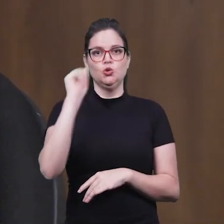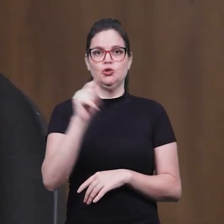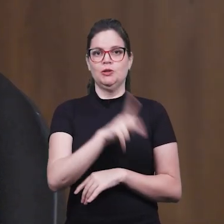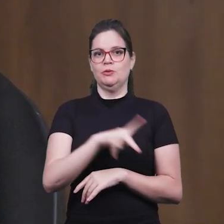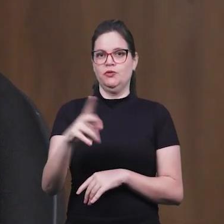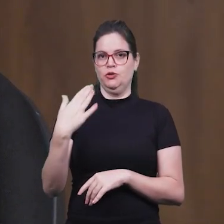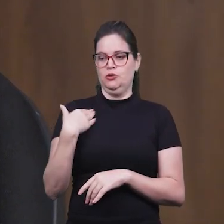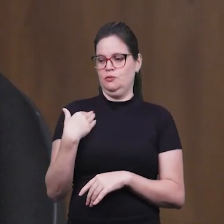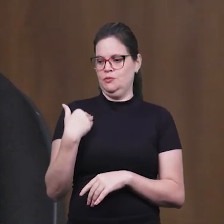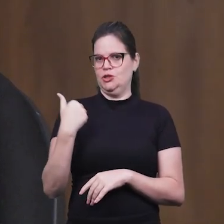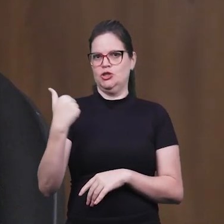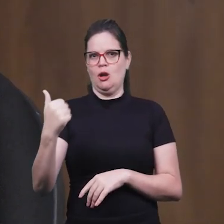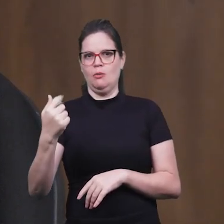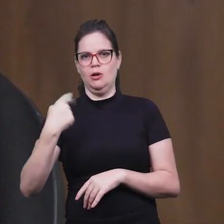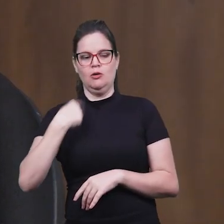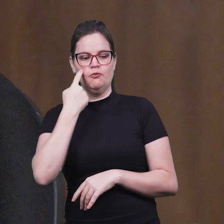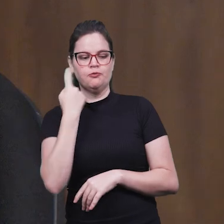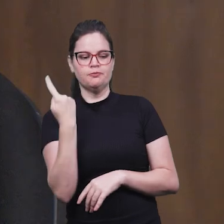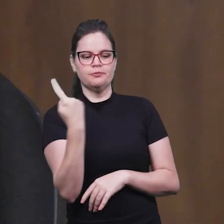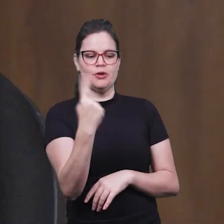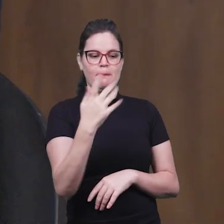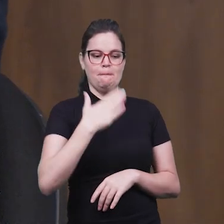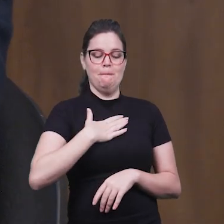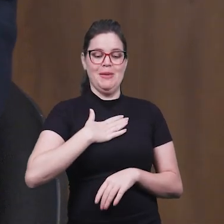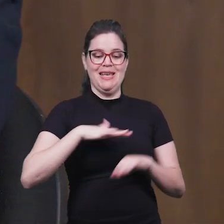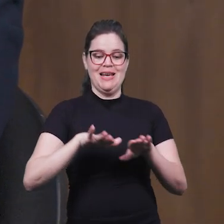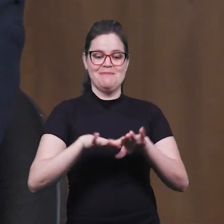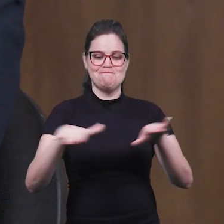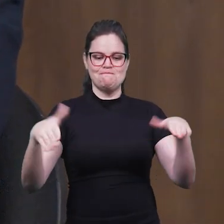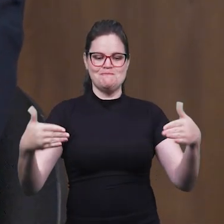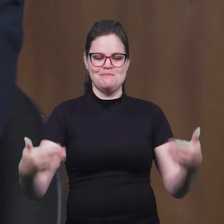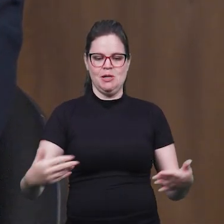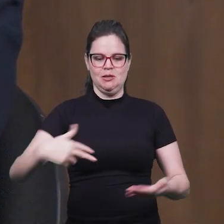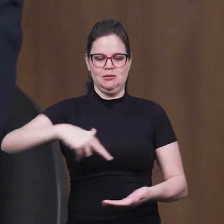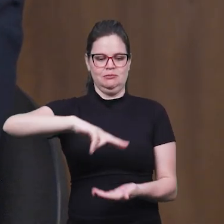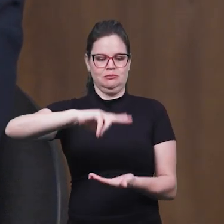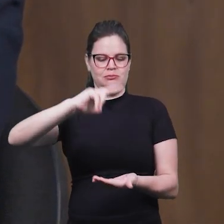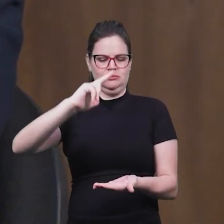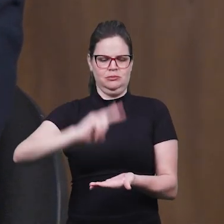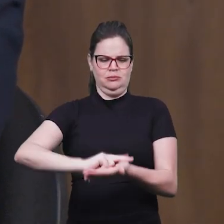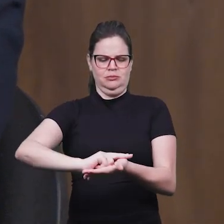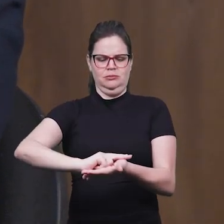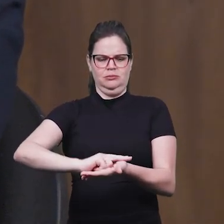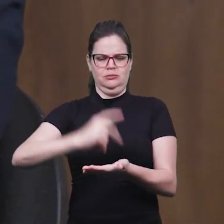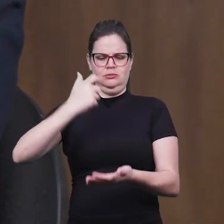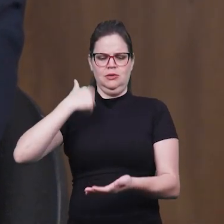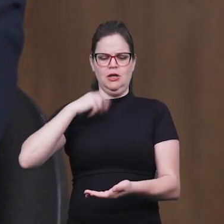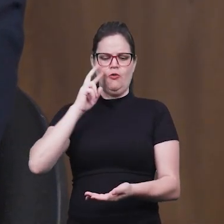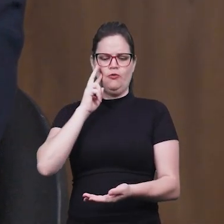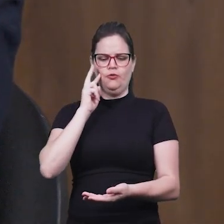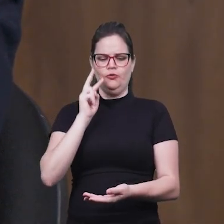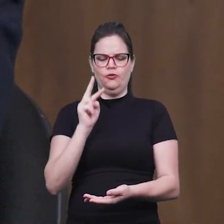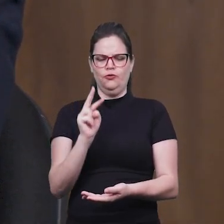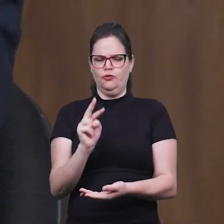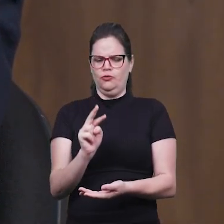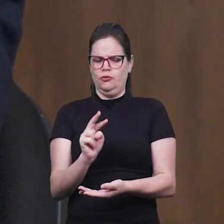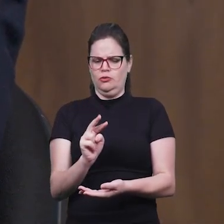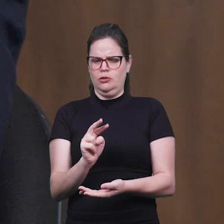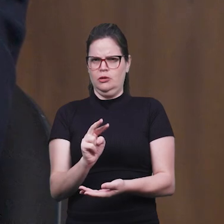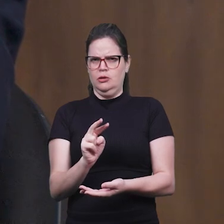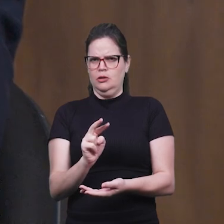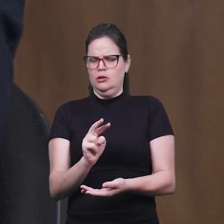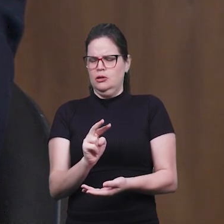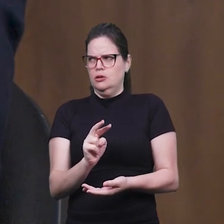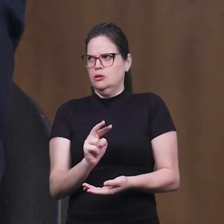da mesa de mármore, que eu li para aquela peça, eu tive uma